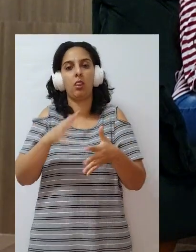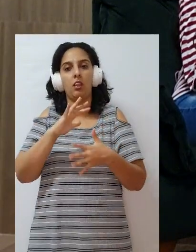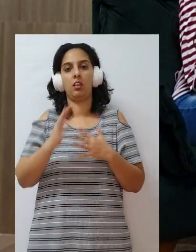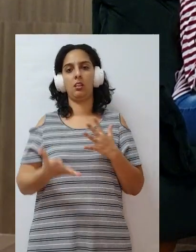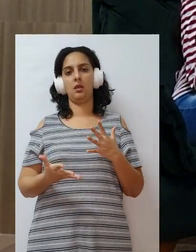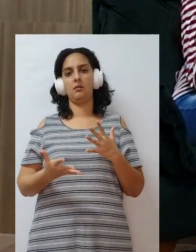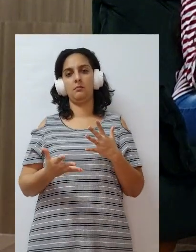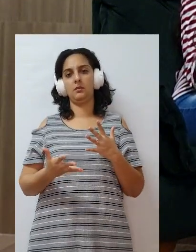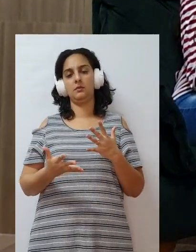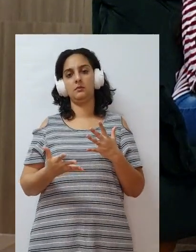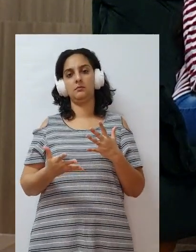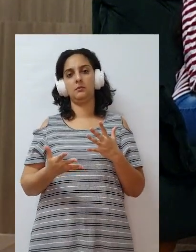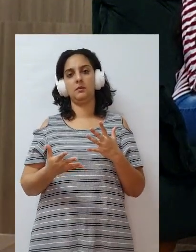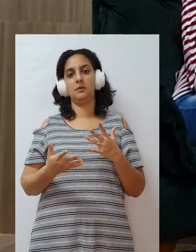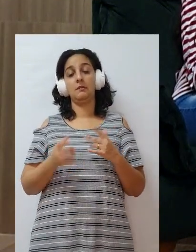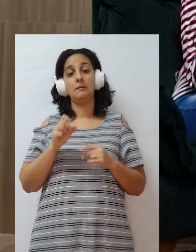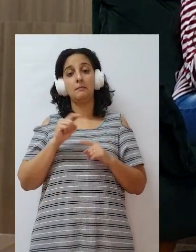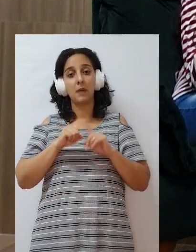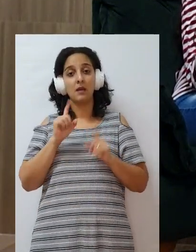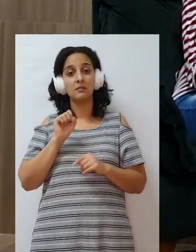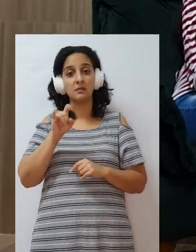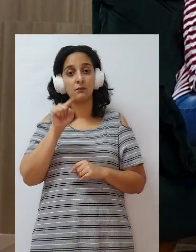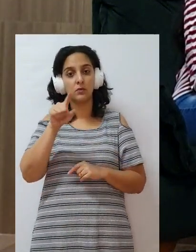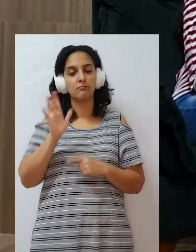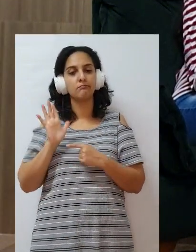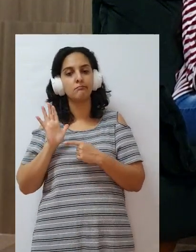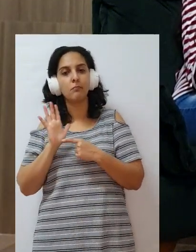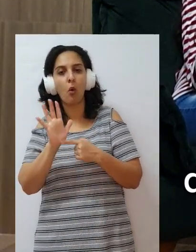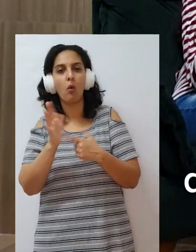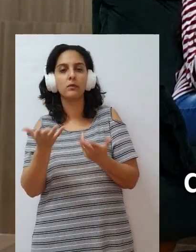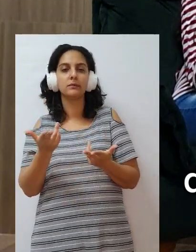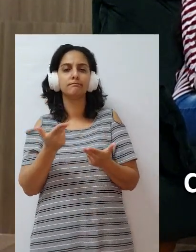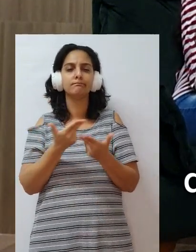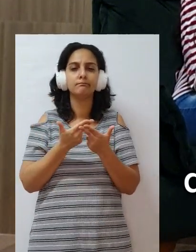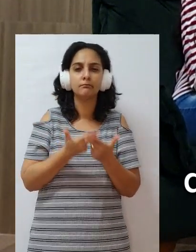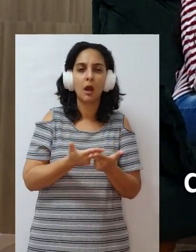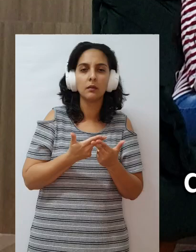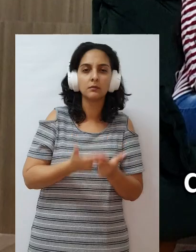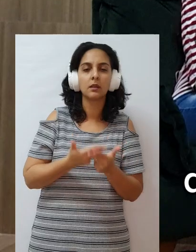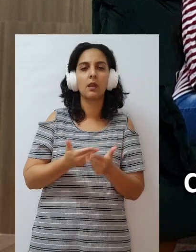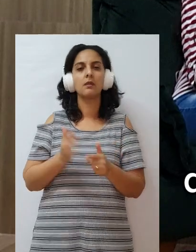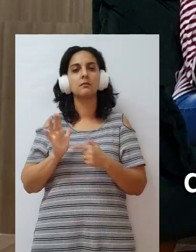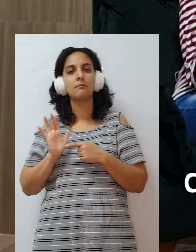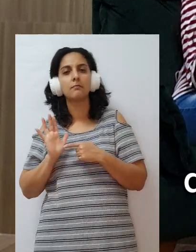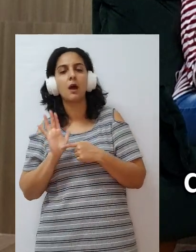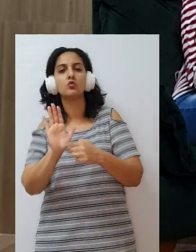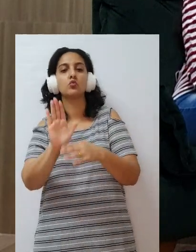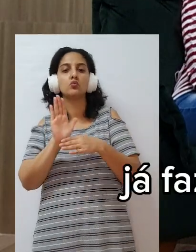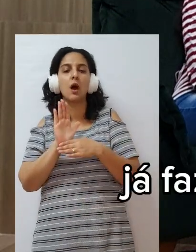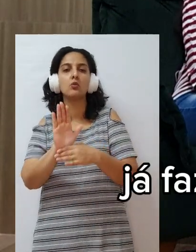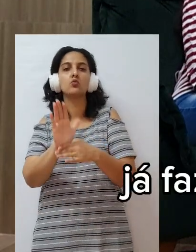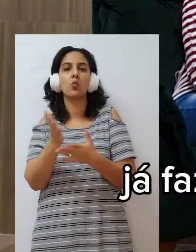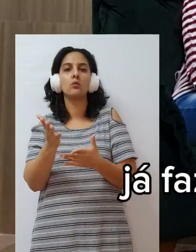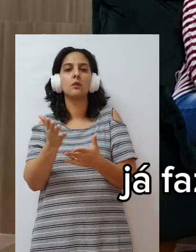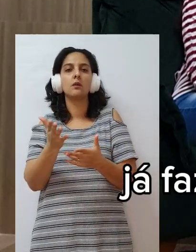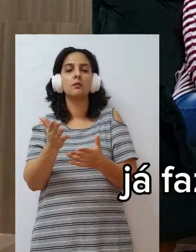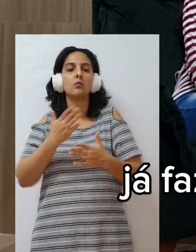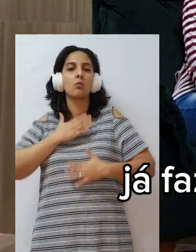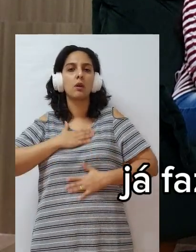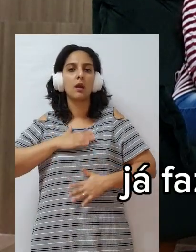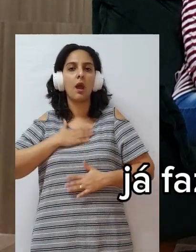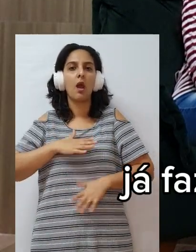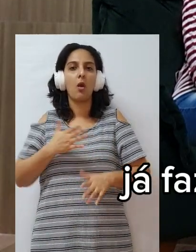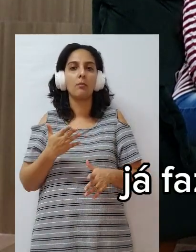né? Você estar disposto, demonstrar interesse e paciência já faz tanta diferença para o